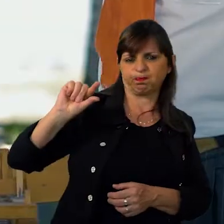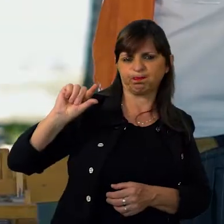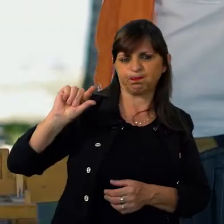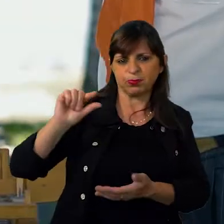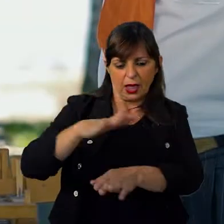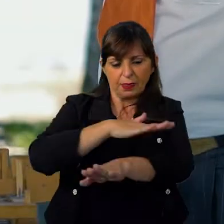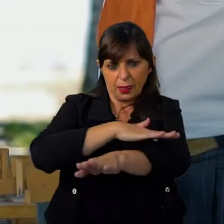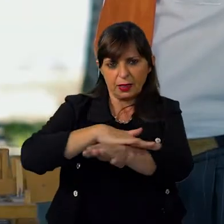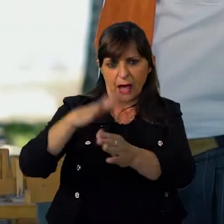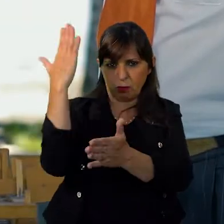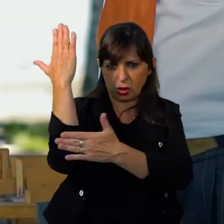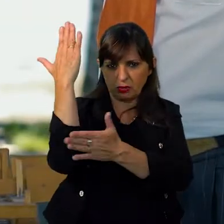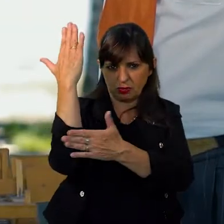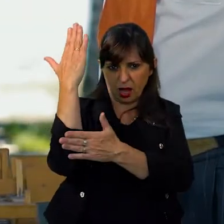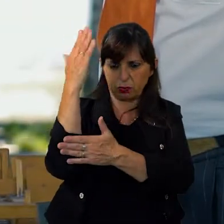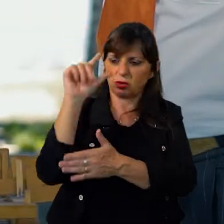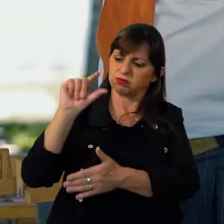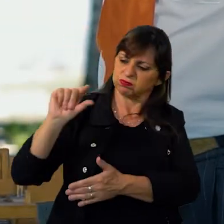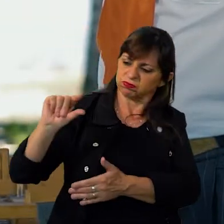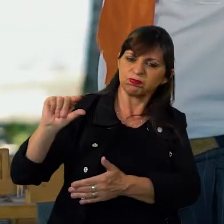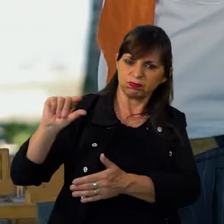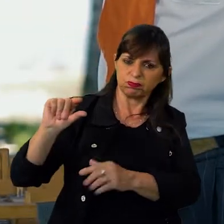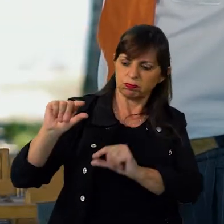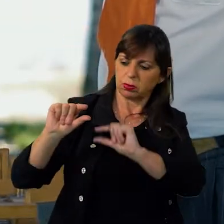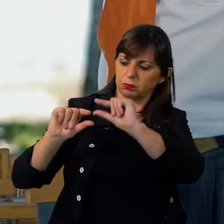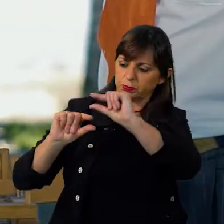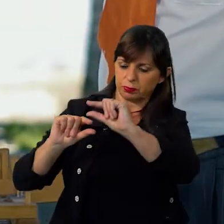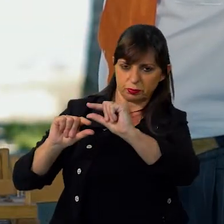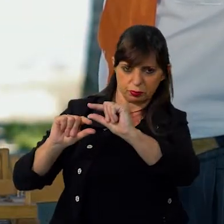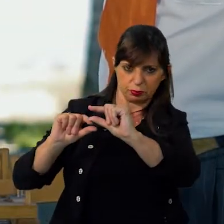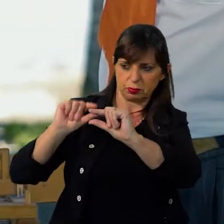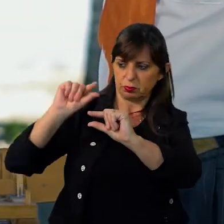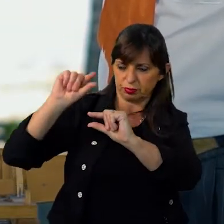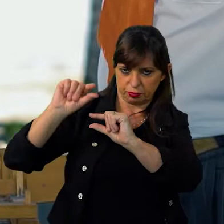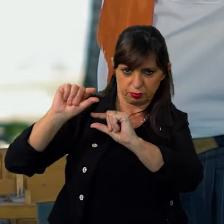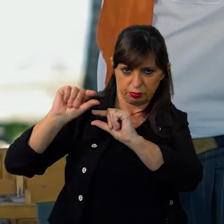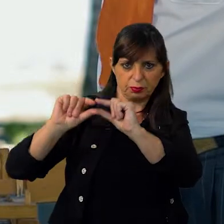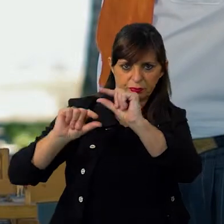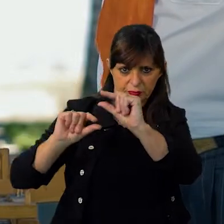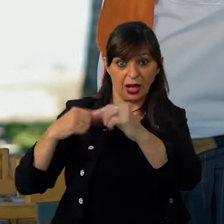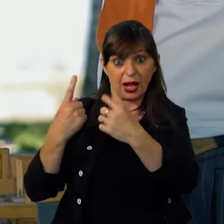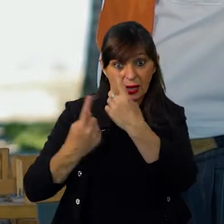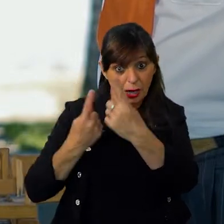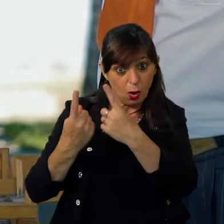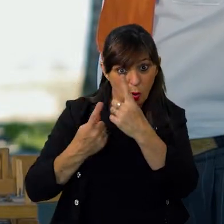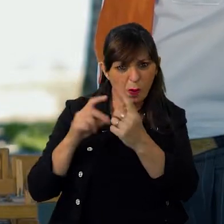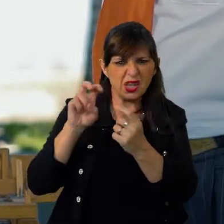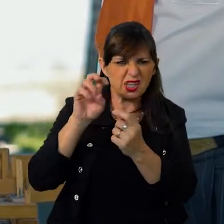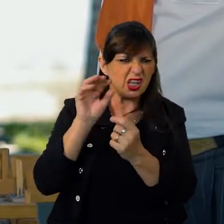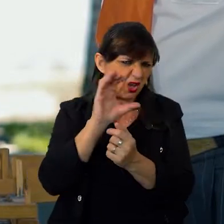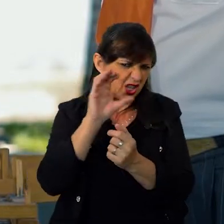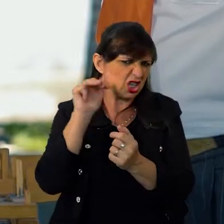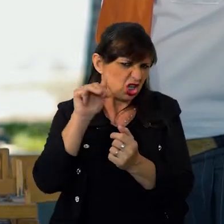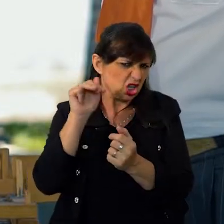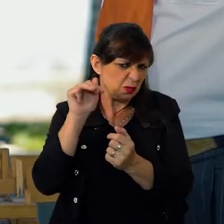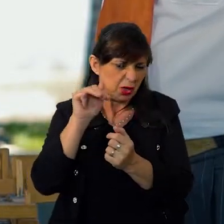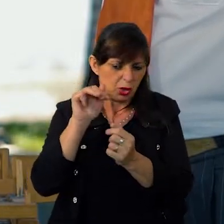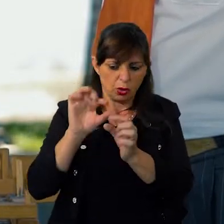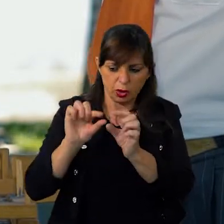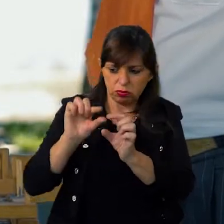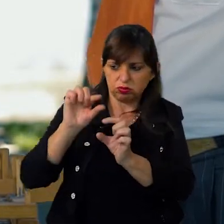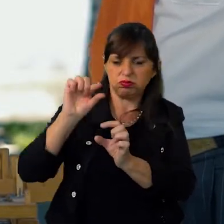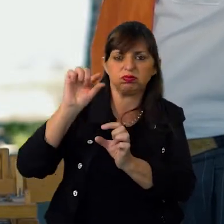portanto 5 cm né compunha Cada cada prancha como a gente diz que formava os maços